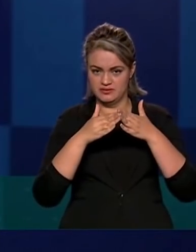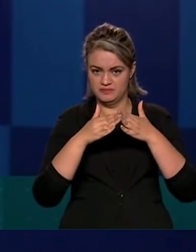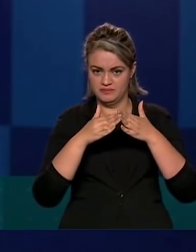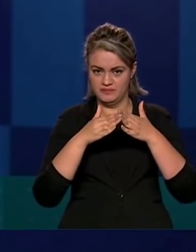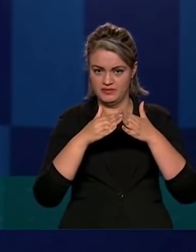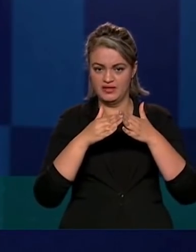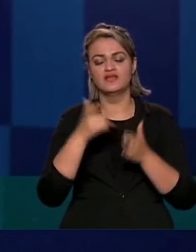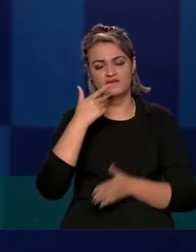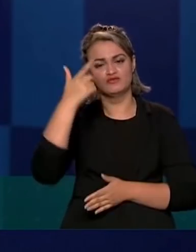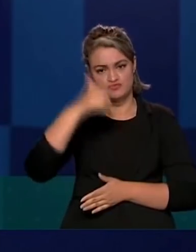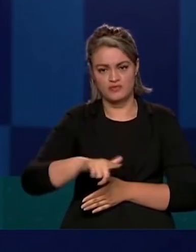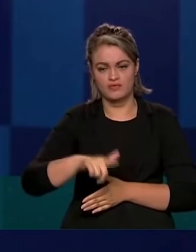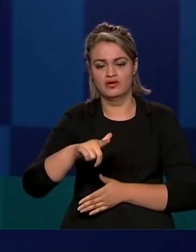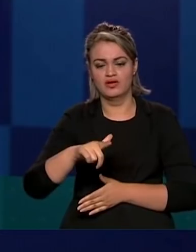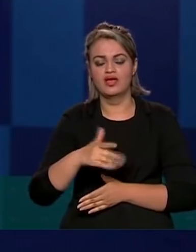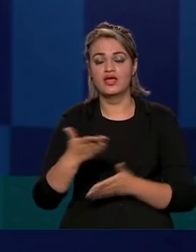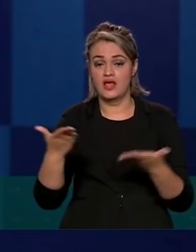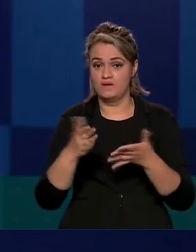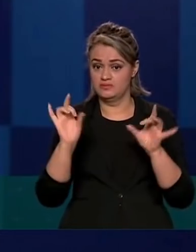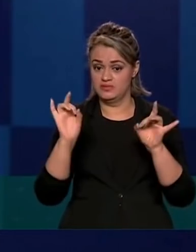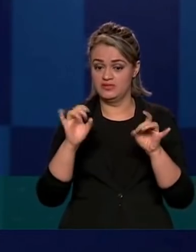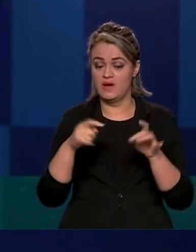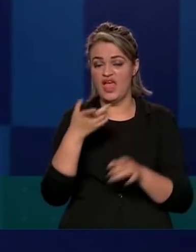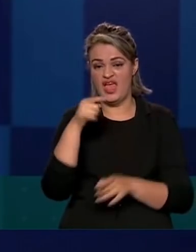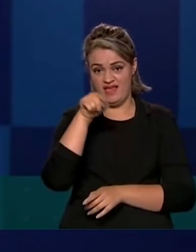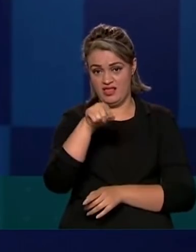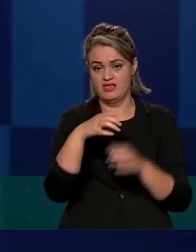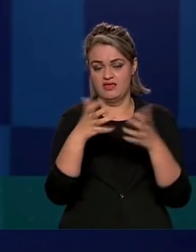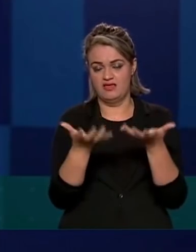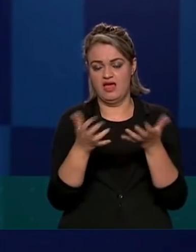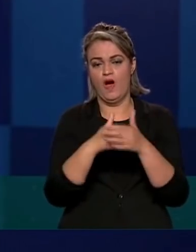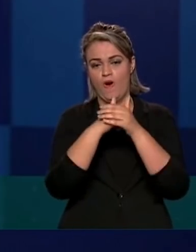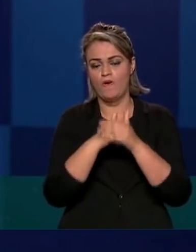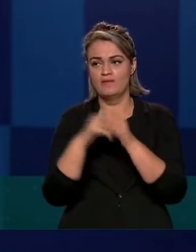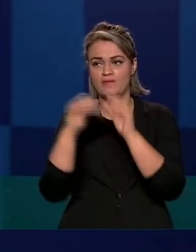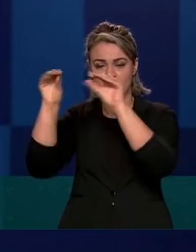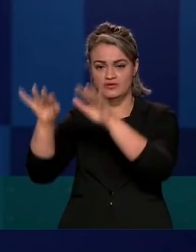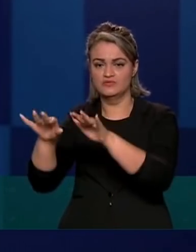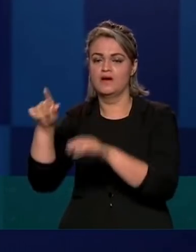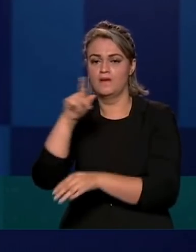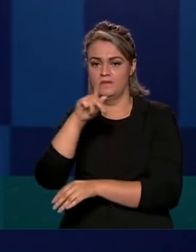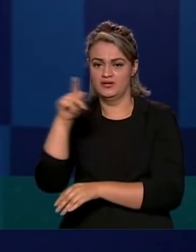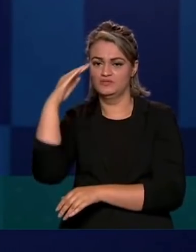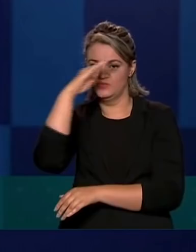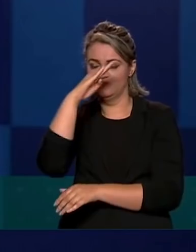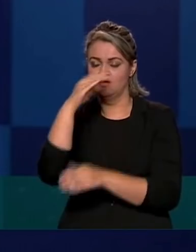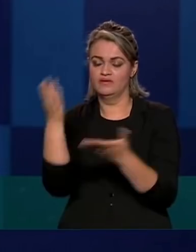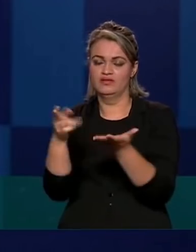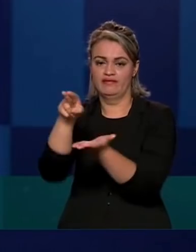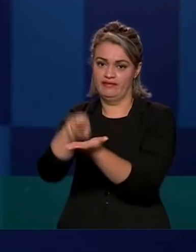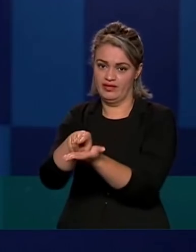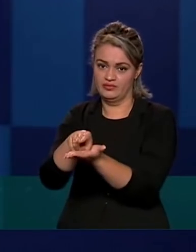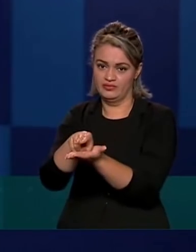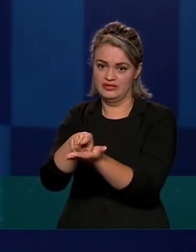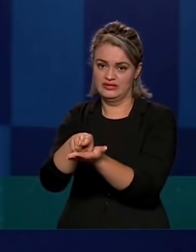vou insistir. E agora, de maneira especial, gostaria de orar pela vida do presidente, que foi internado. Ele está com